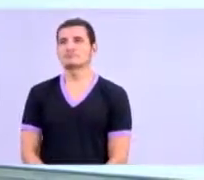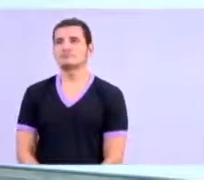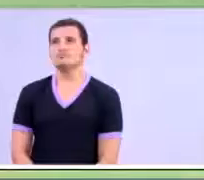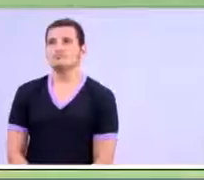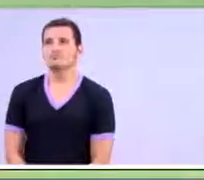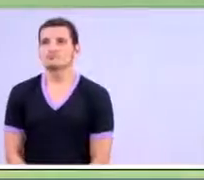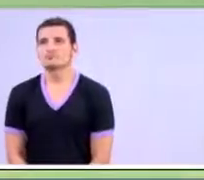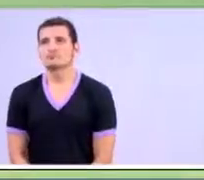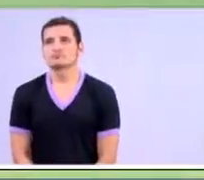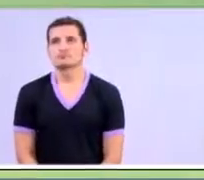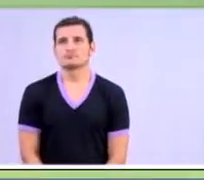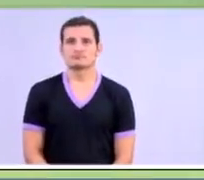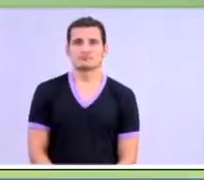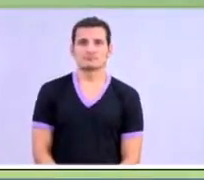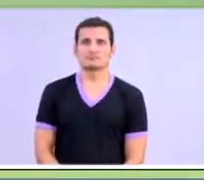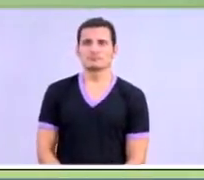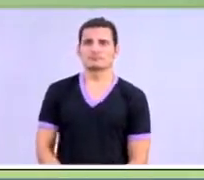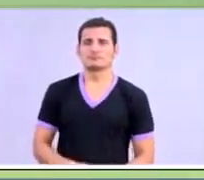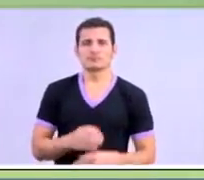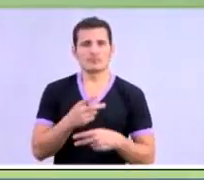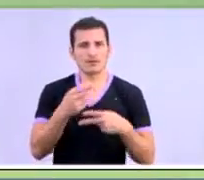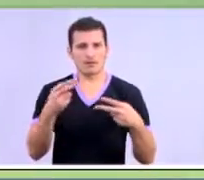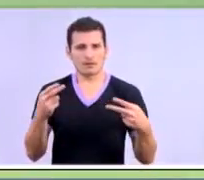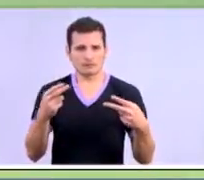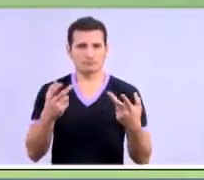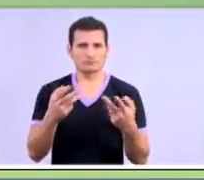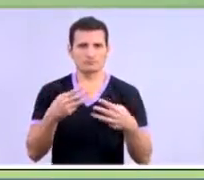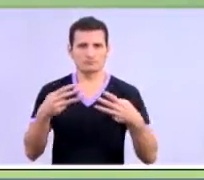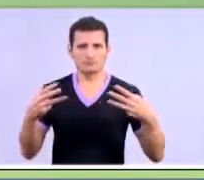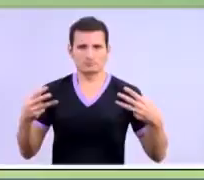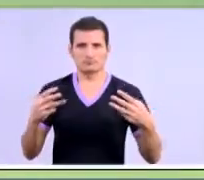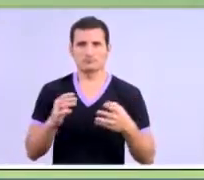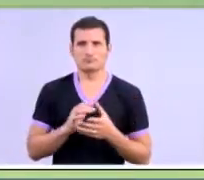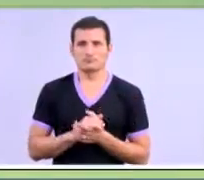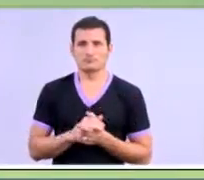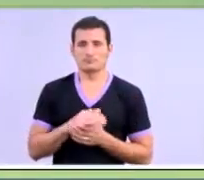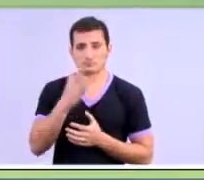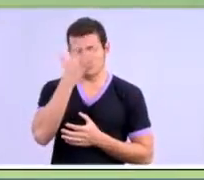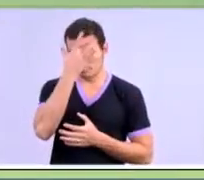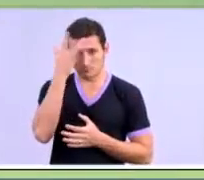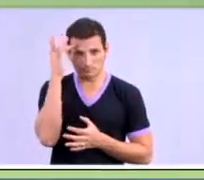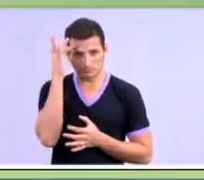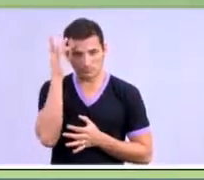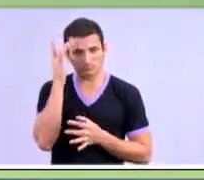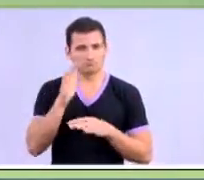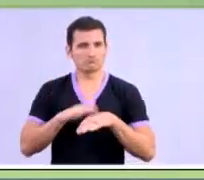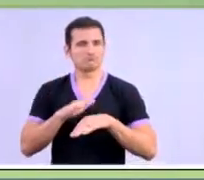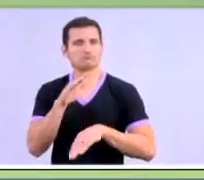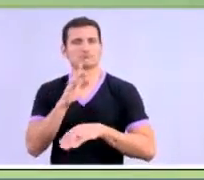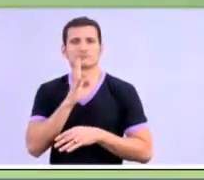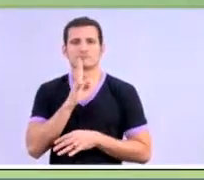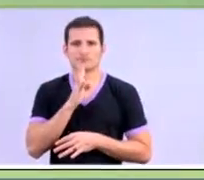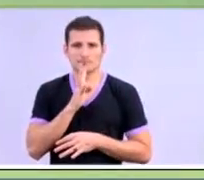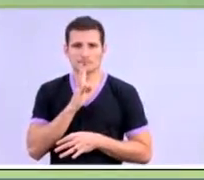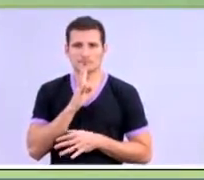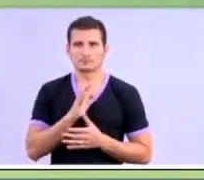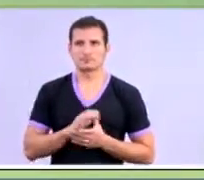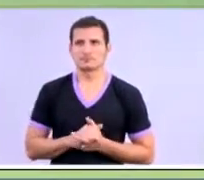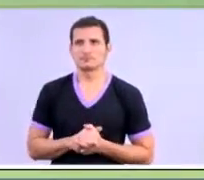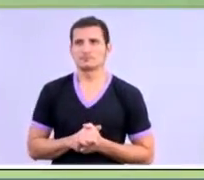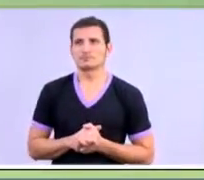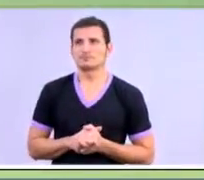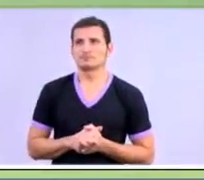Bom, os dispositivos finais da rede, com os quais as pessoas mais estão familiarizadas, né, são chamados,